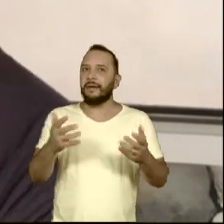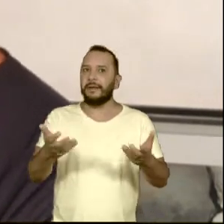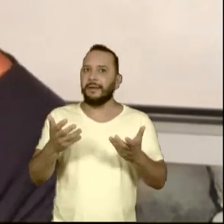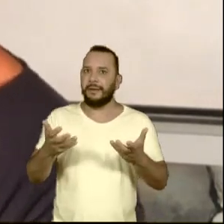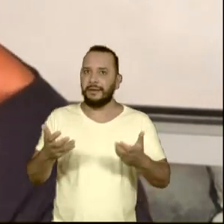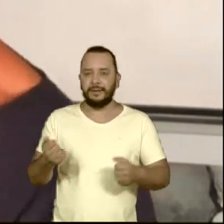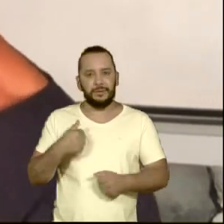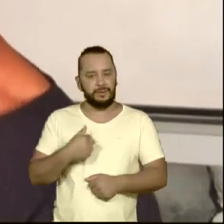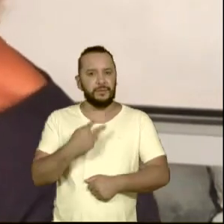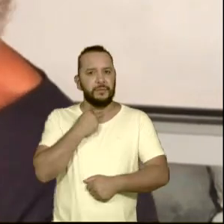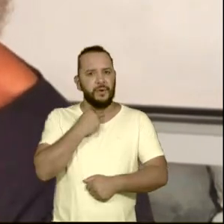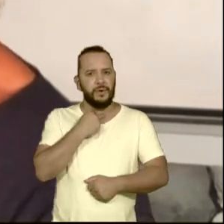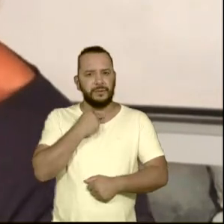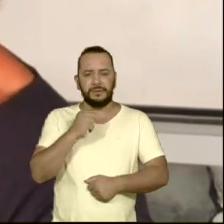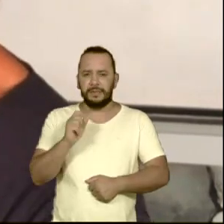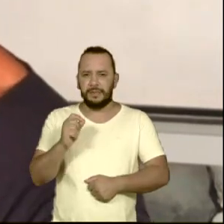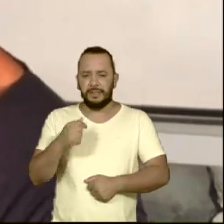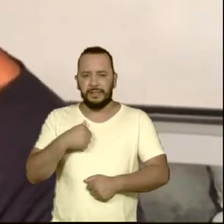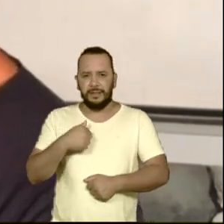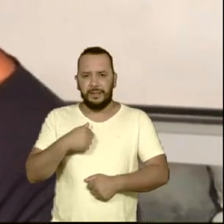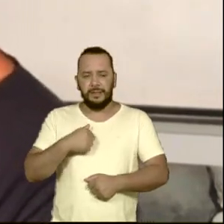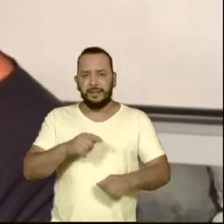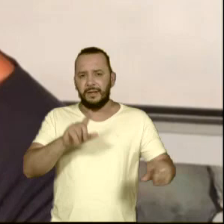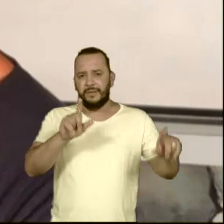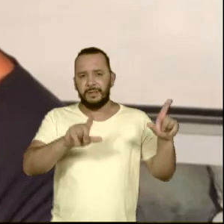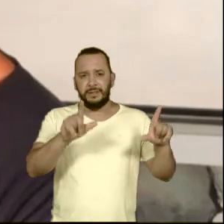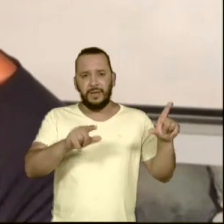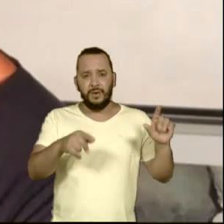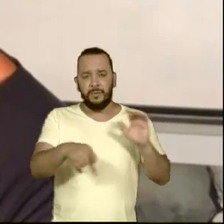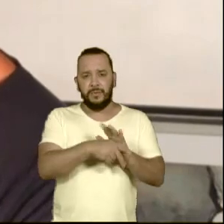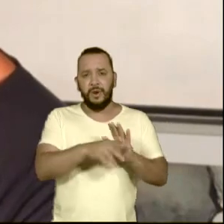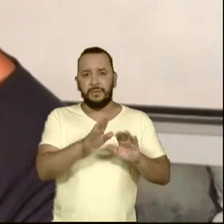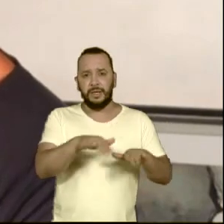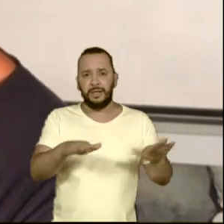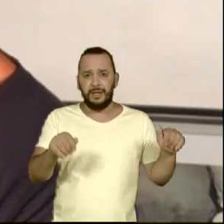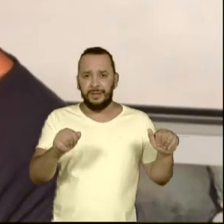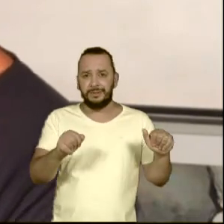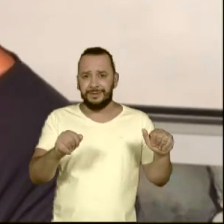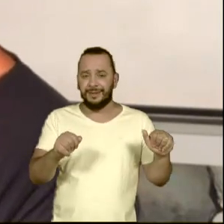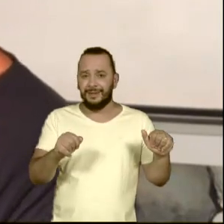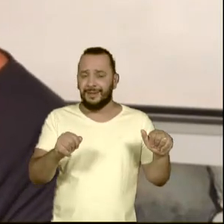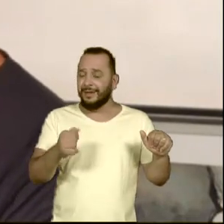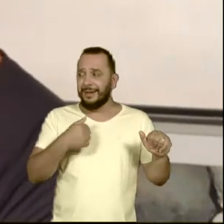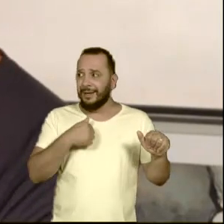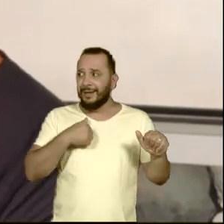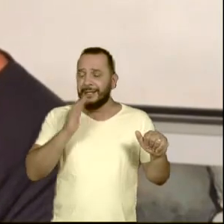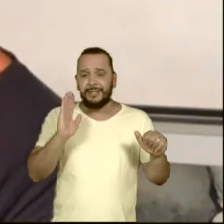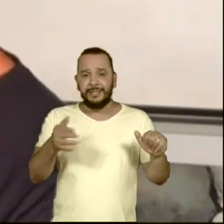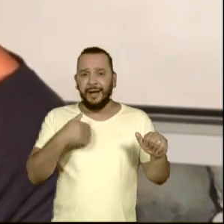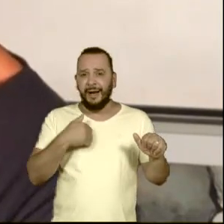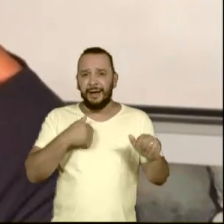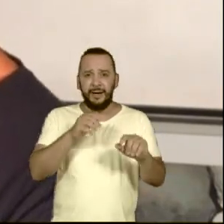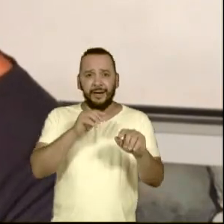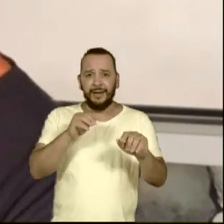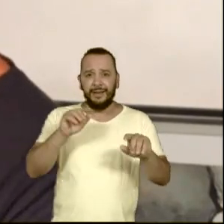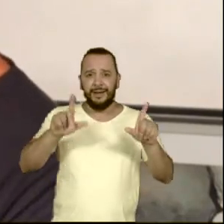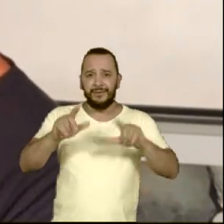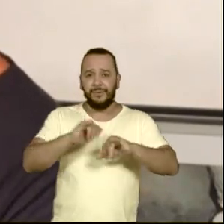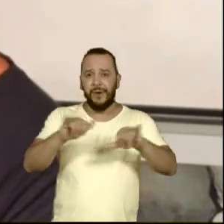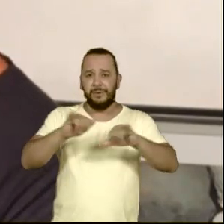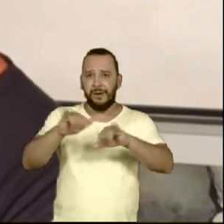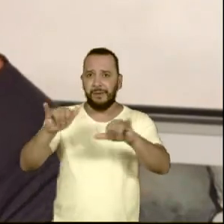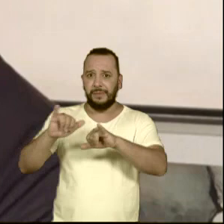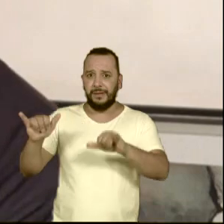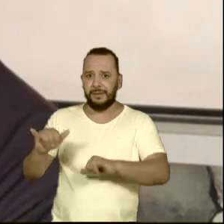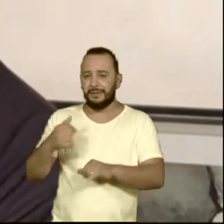Claro que eu não posso pegar um produto voltado para criança para patrocinar o meu infantil porque eu estou indiretamente te